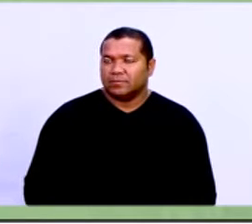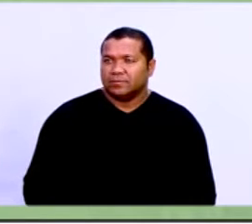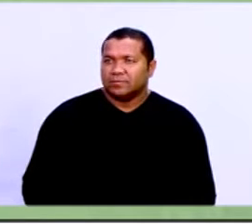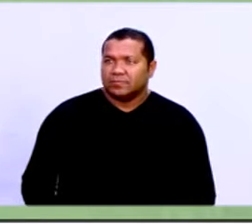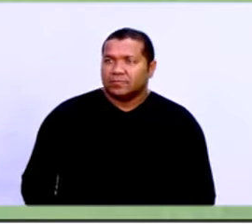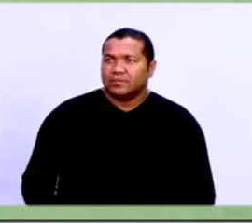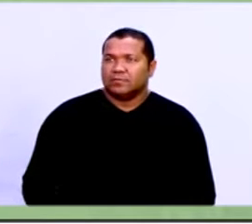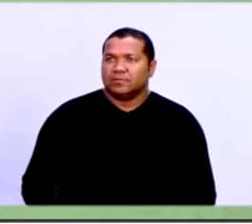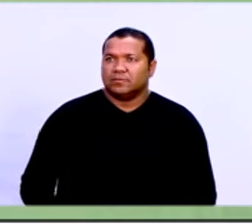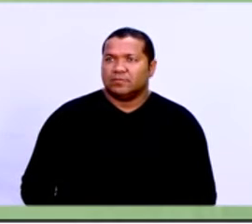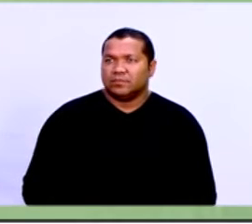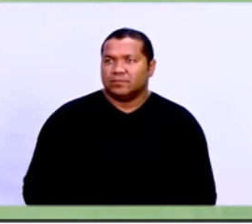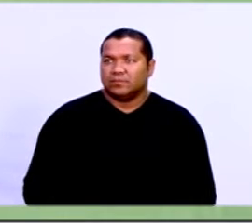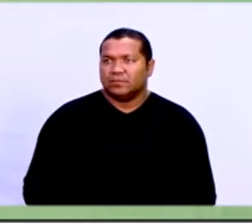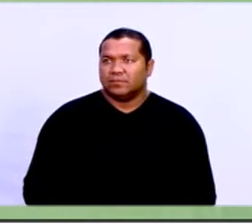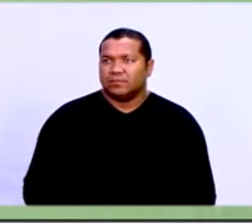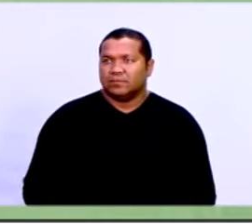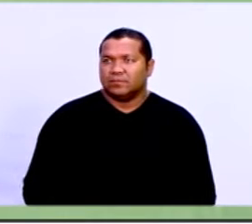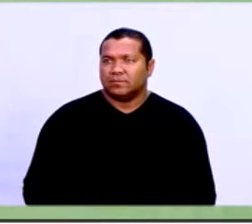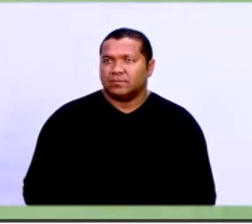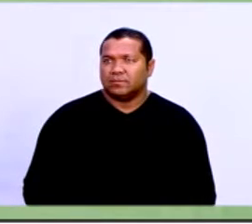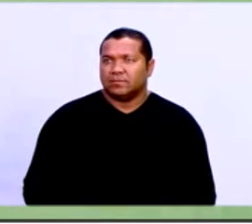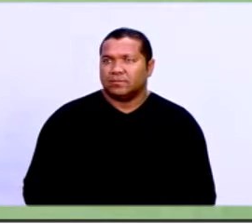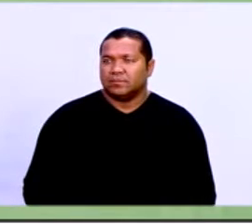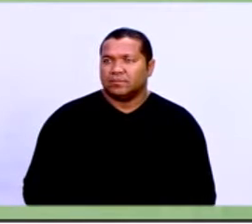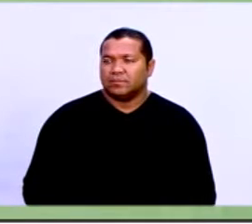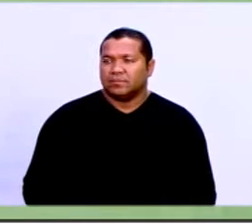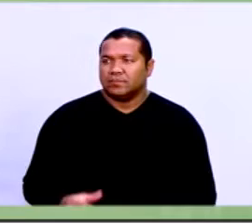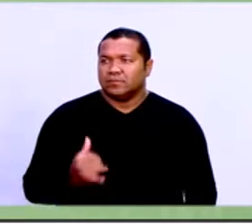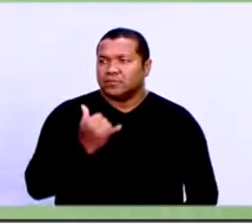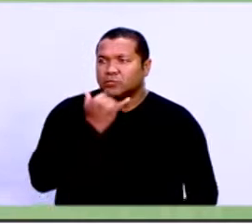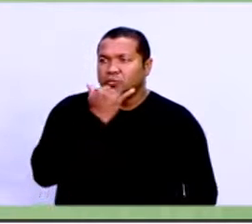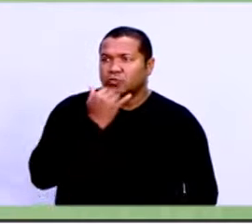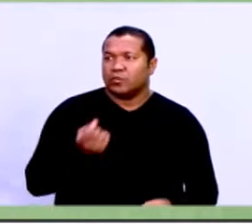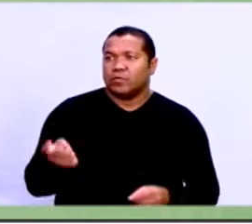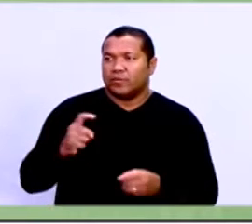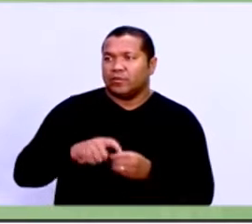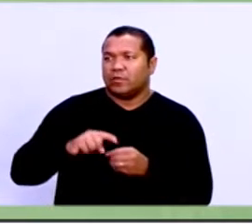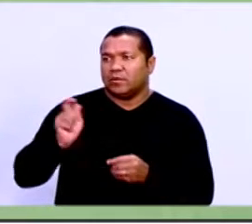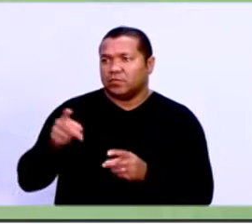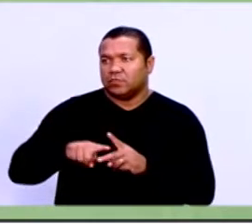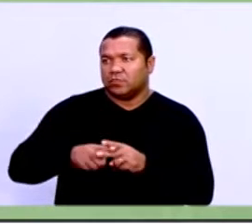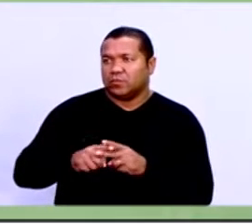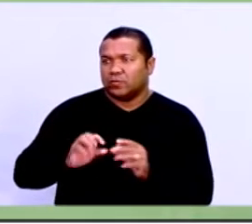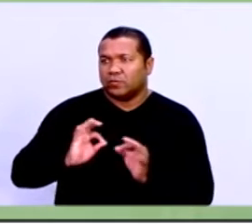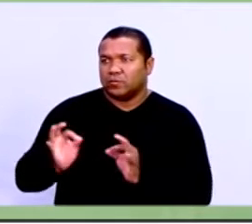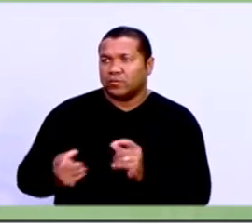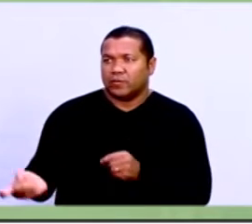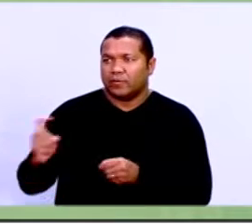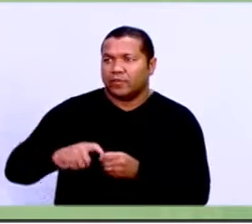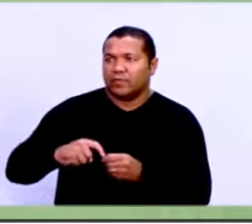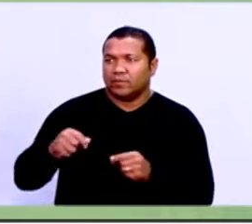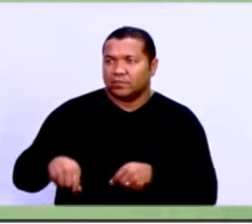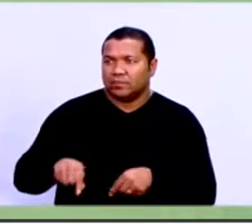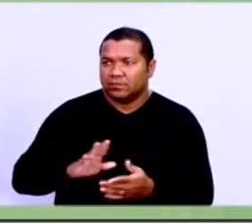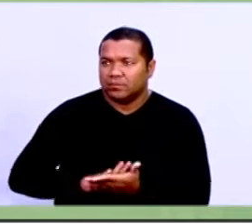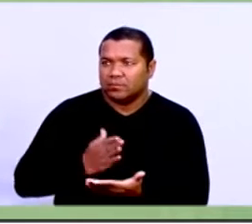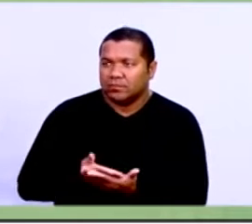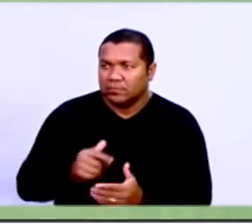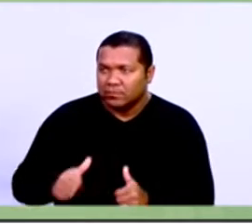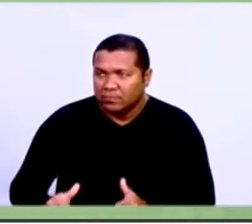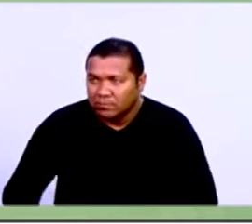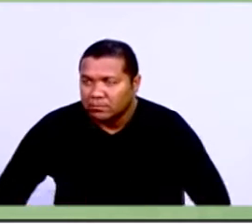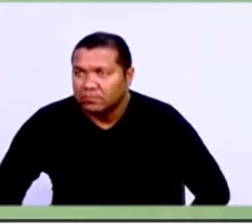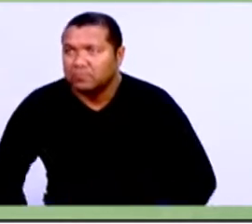feito bem projetado ele tem menos custos de manutenção vai ter só o o o essencial de